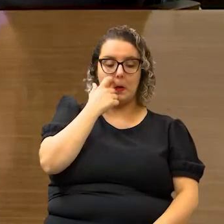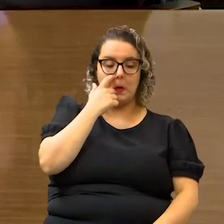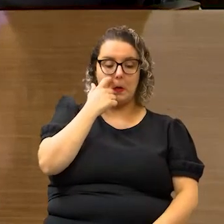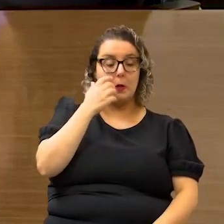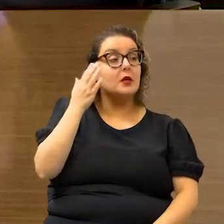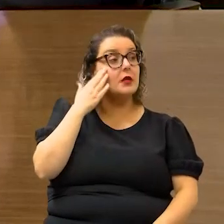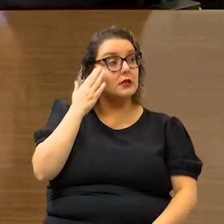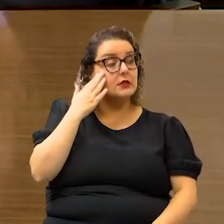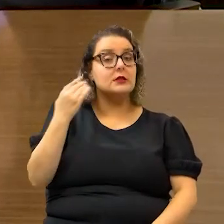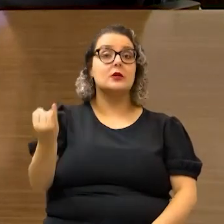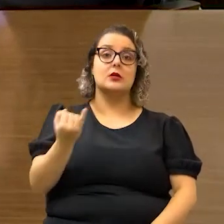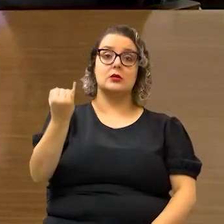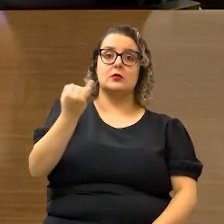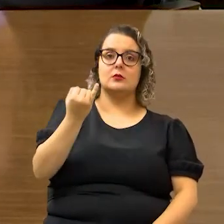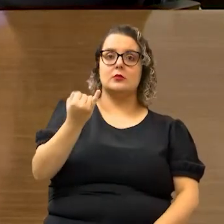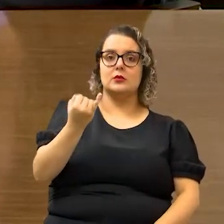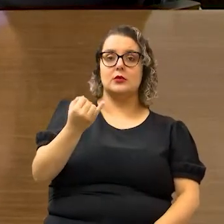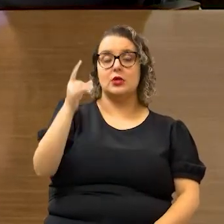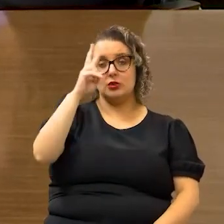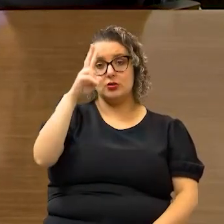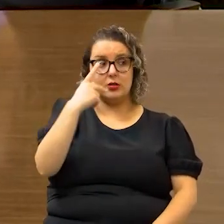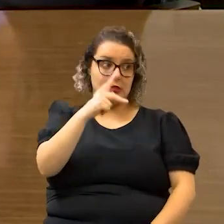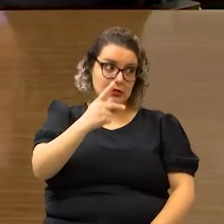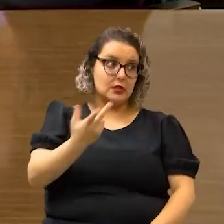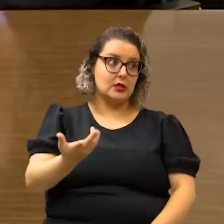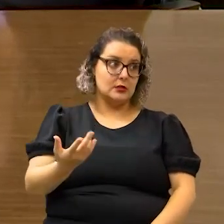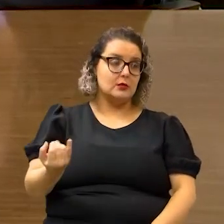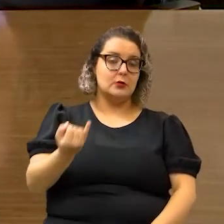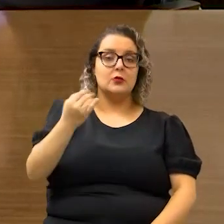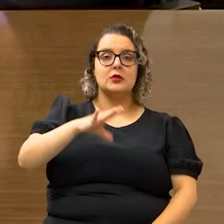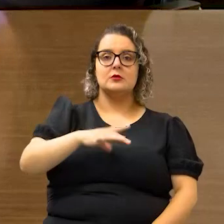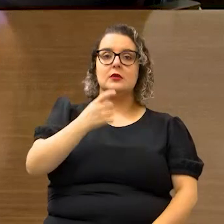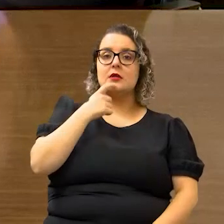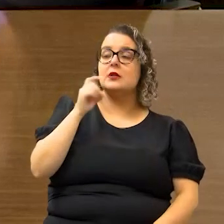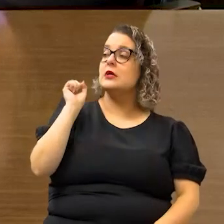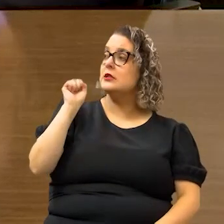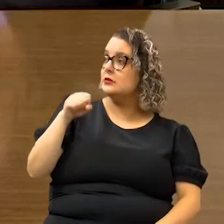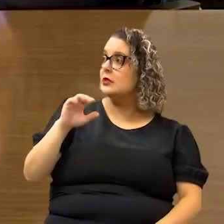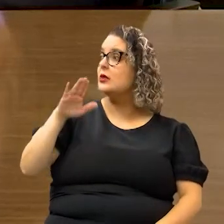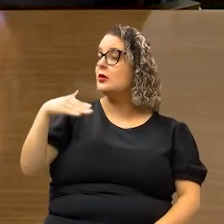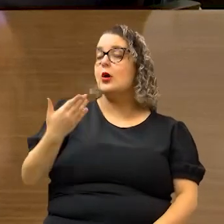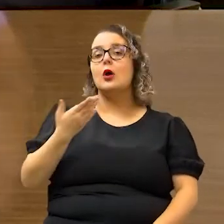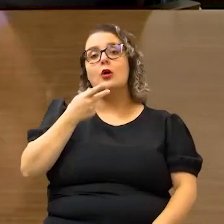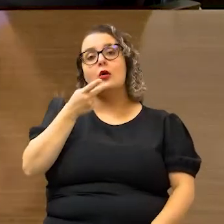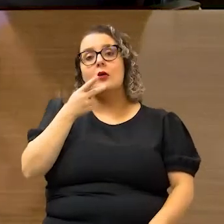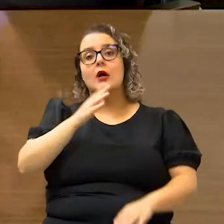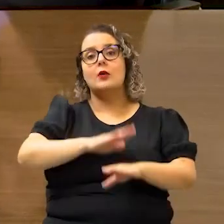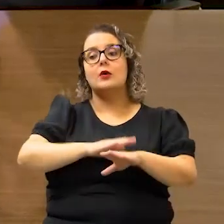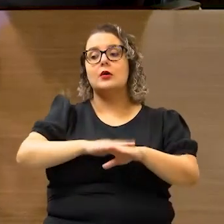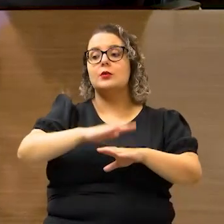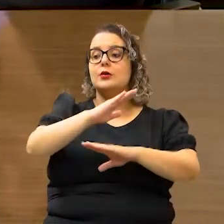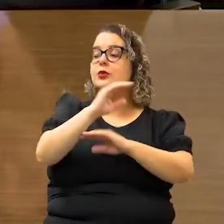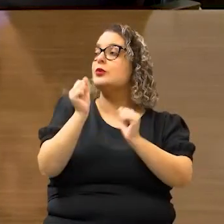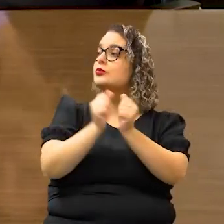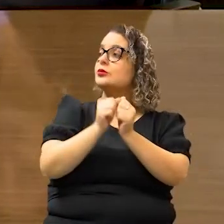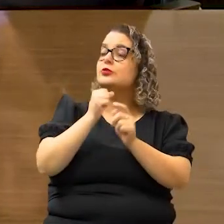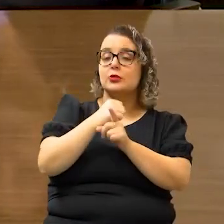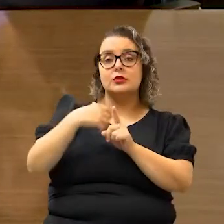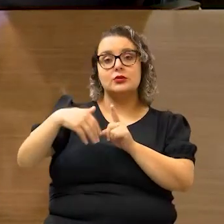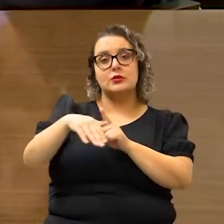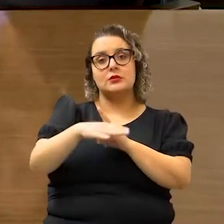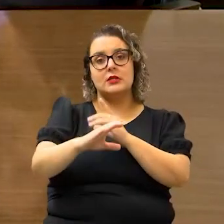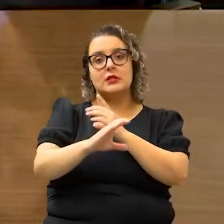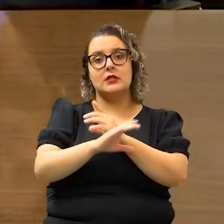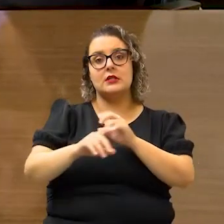Sales e entender a importância dele para a história de Campinas e do Brasil. Sim, e quando a gente fala da atuação da